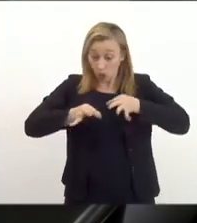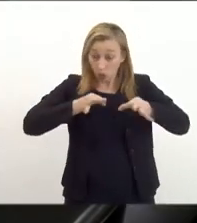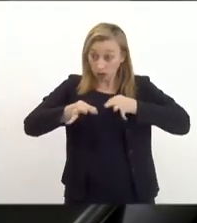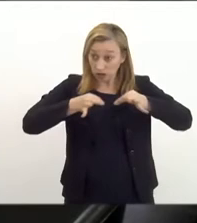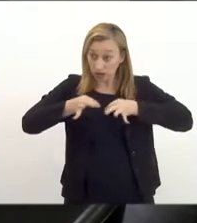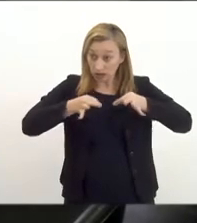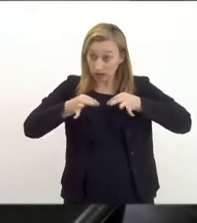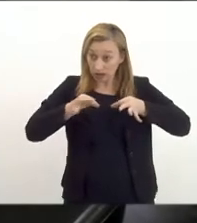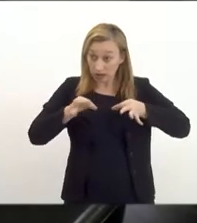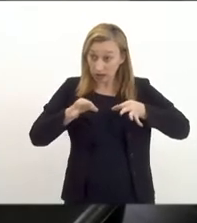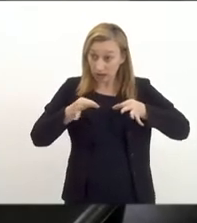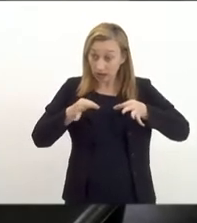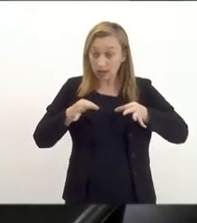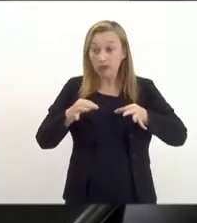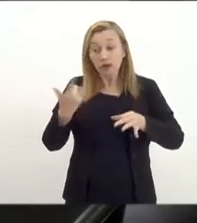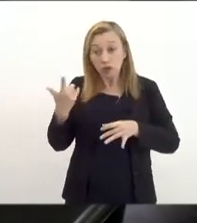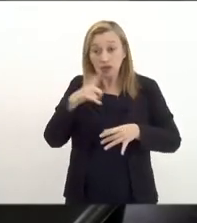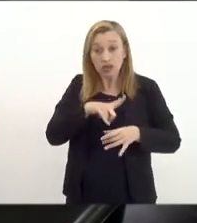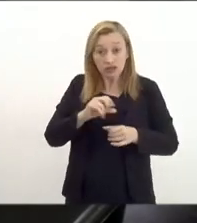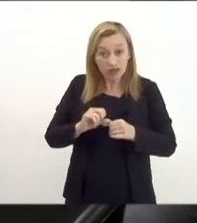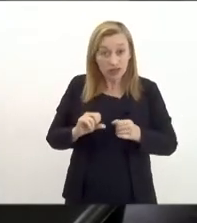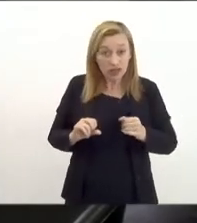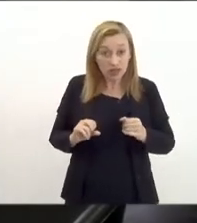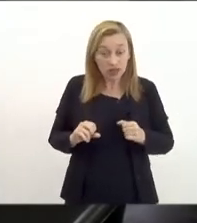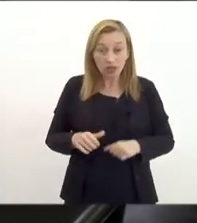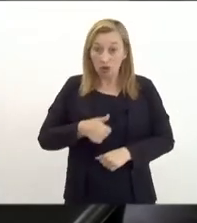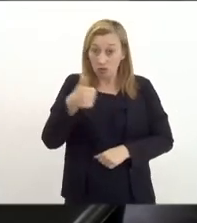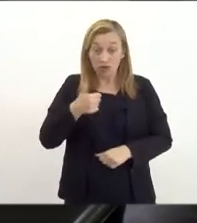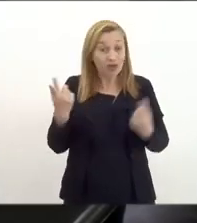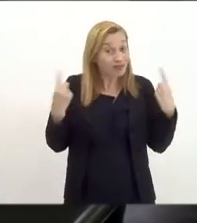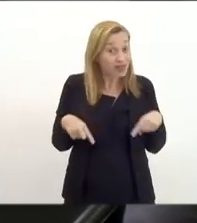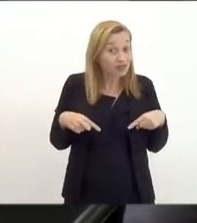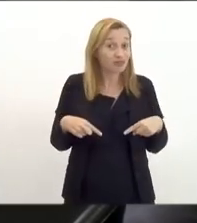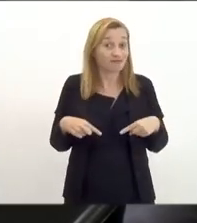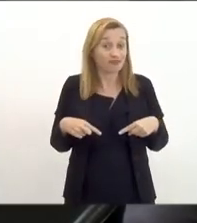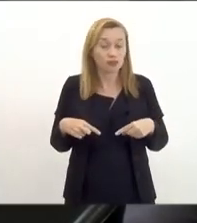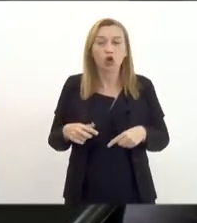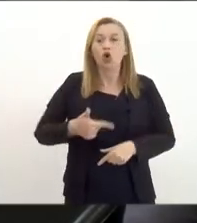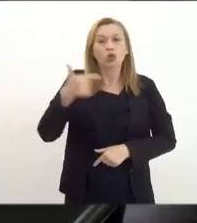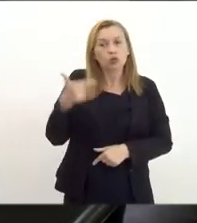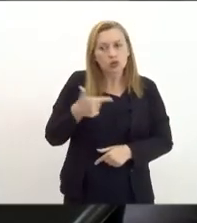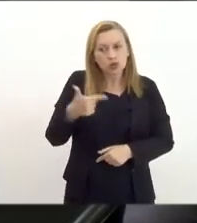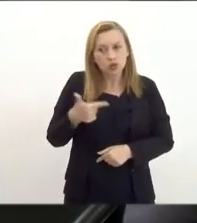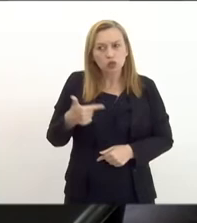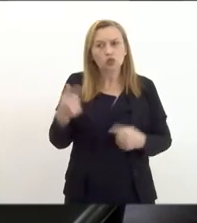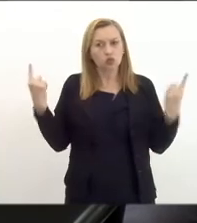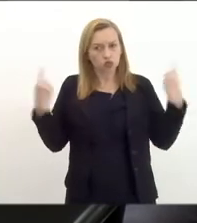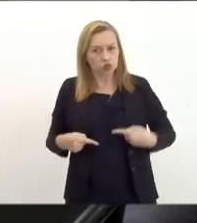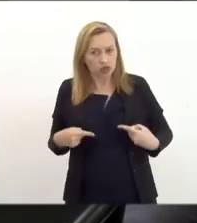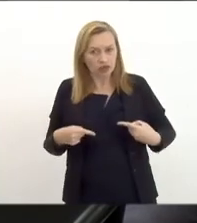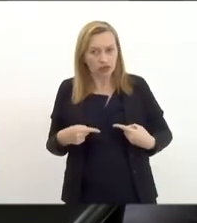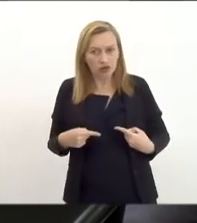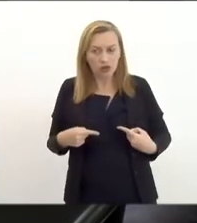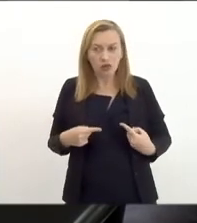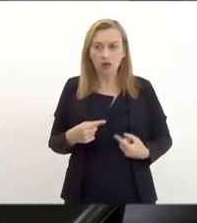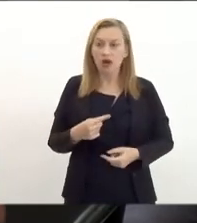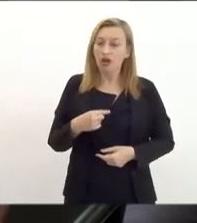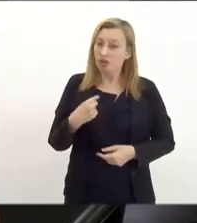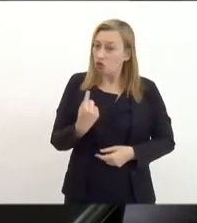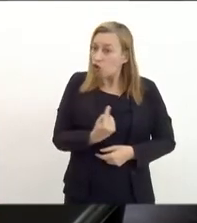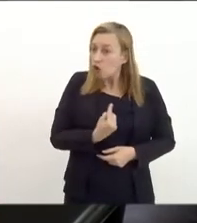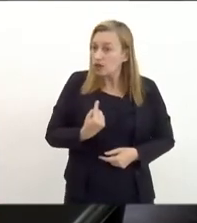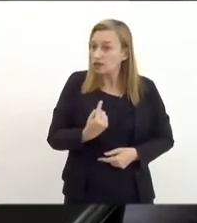para fazer isso e esse é o primeiro Desafio o segundo desafio é a